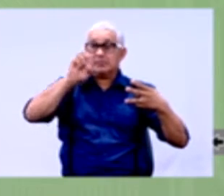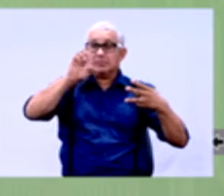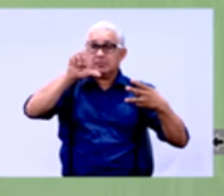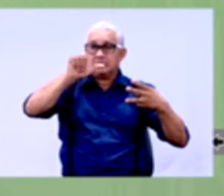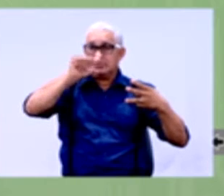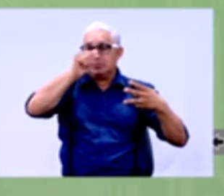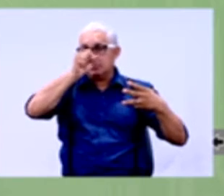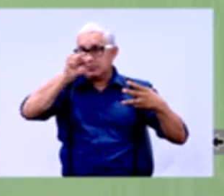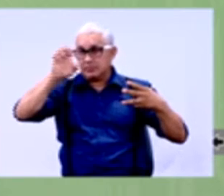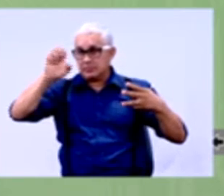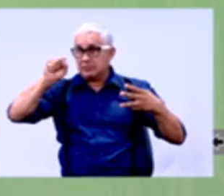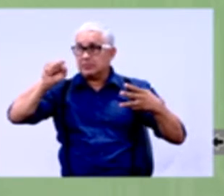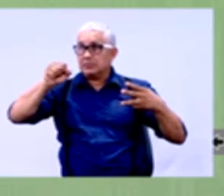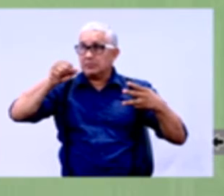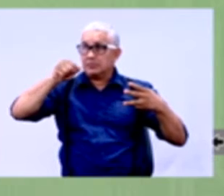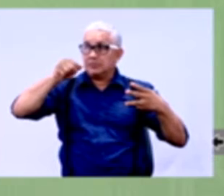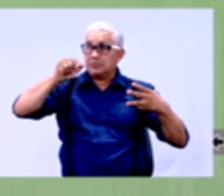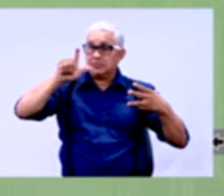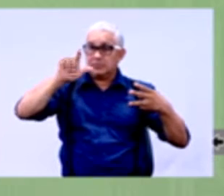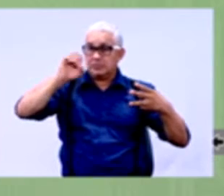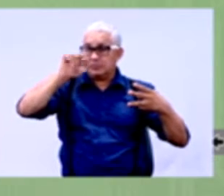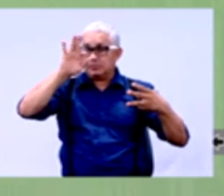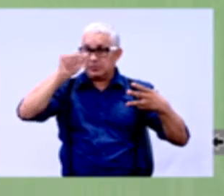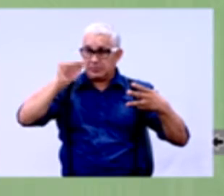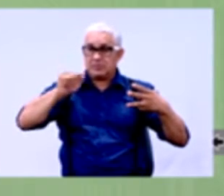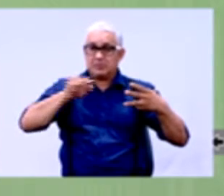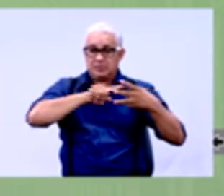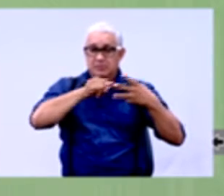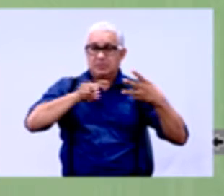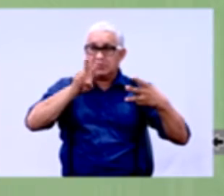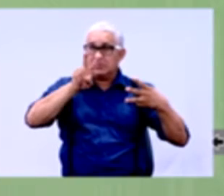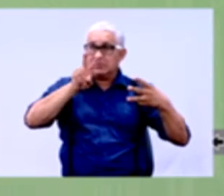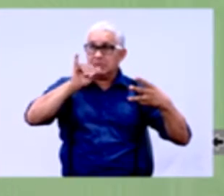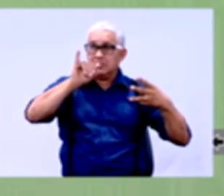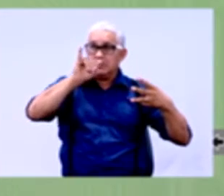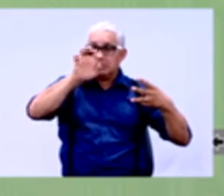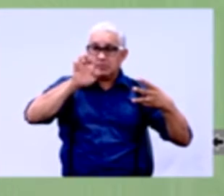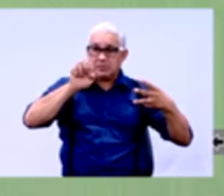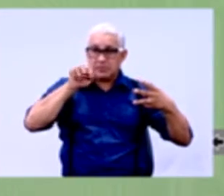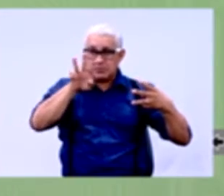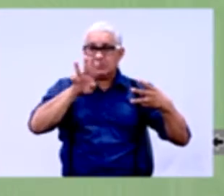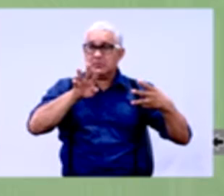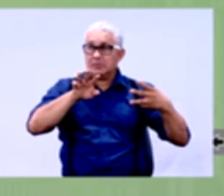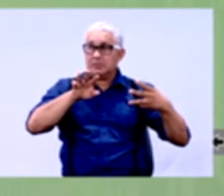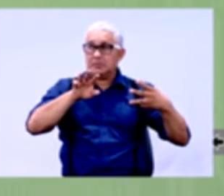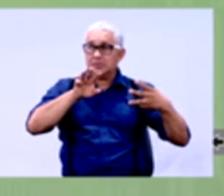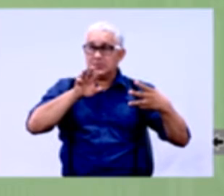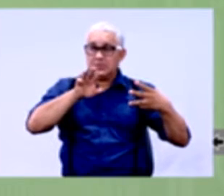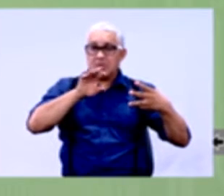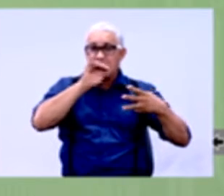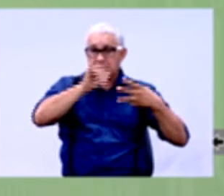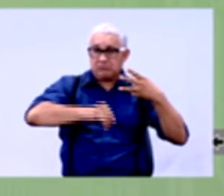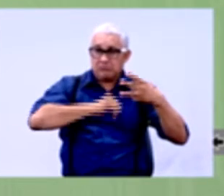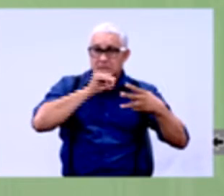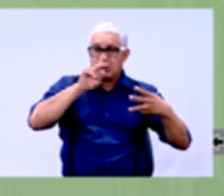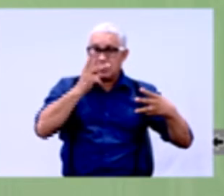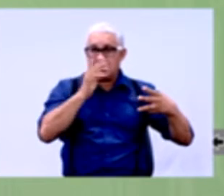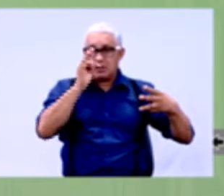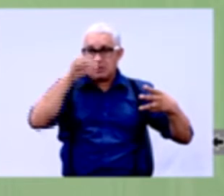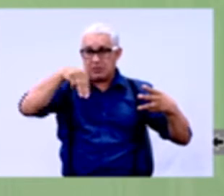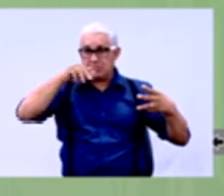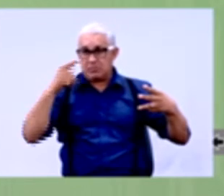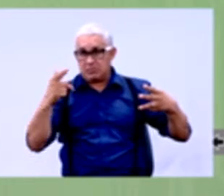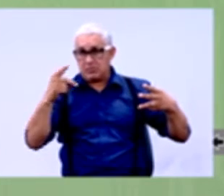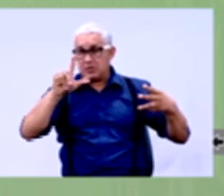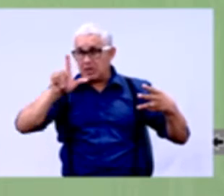de negócio, a view ou visão, que são as páginas HTML, JSP e